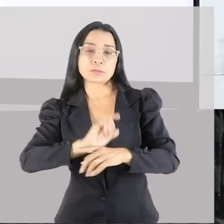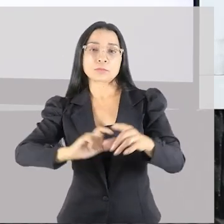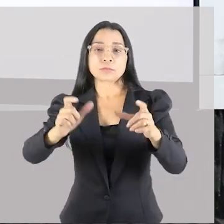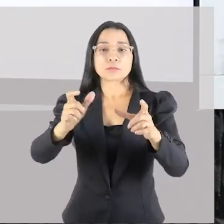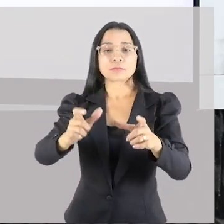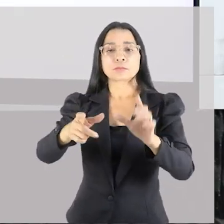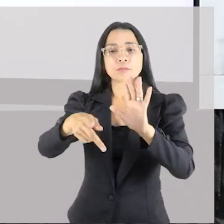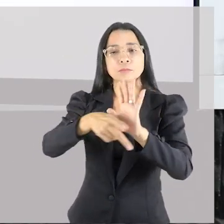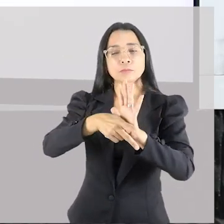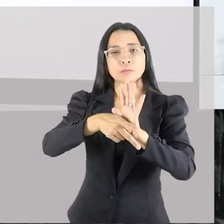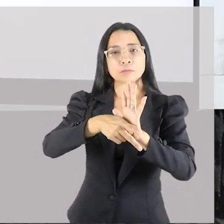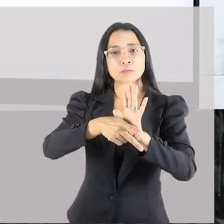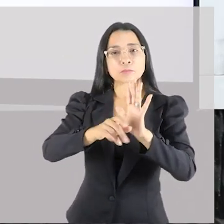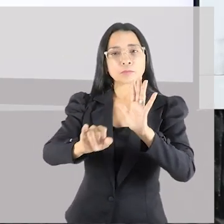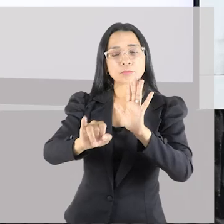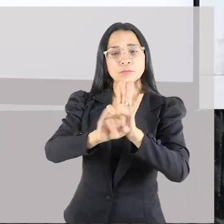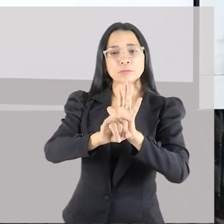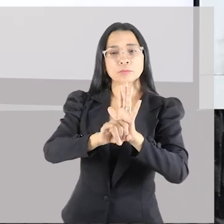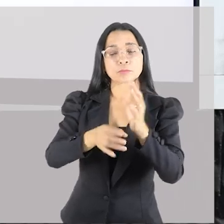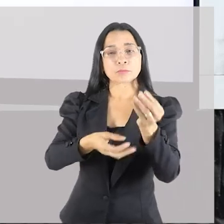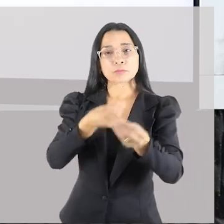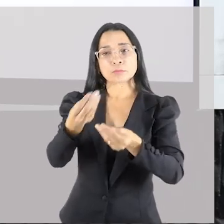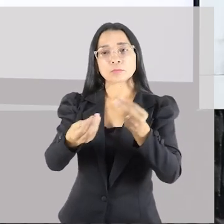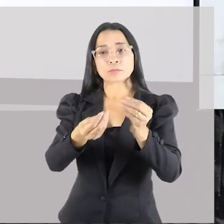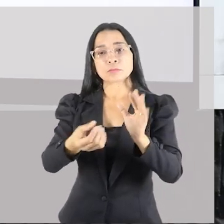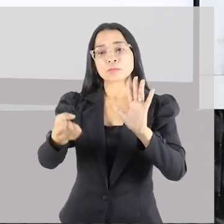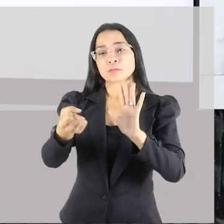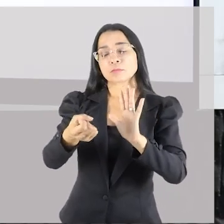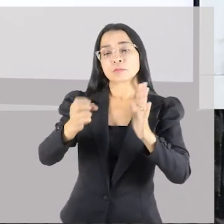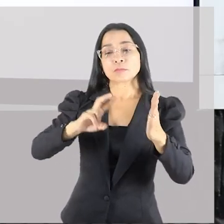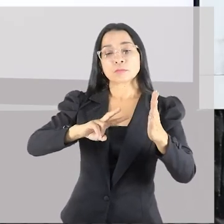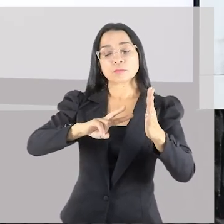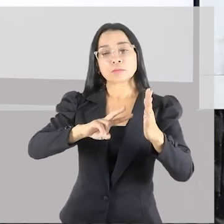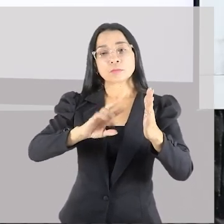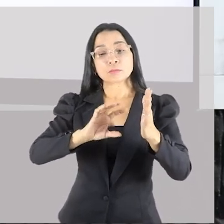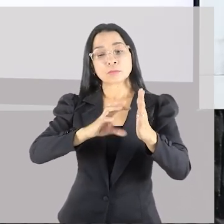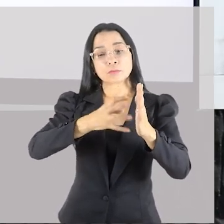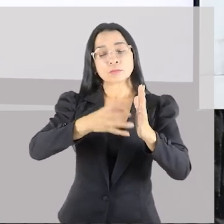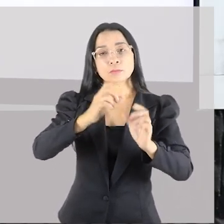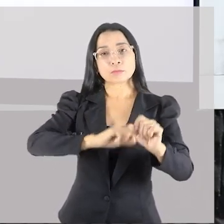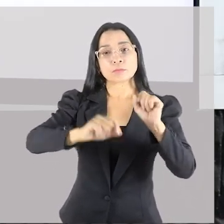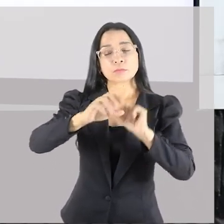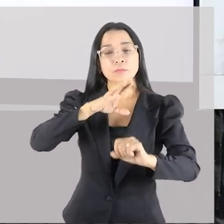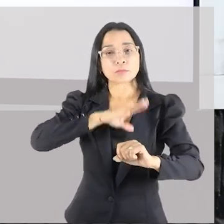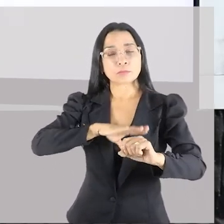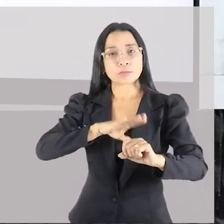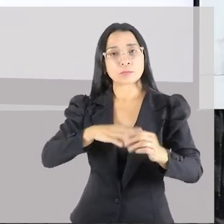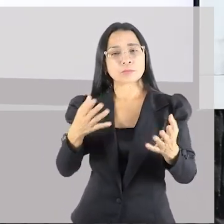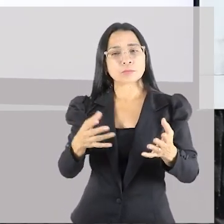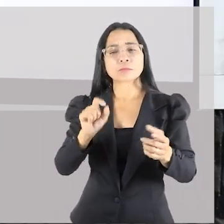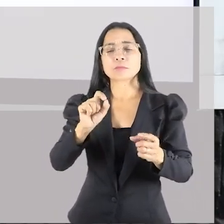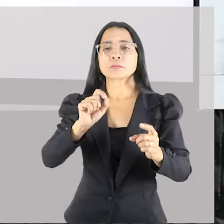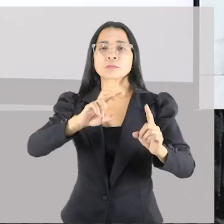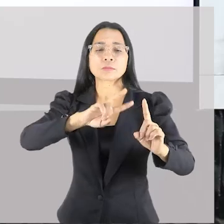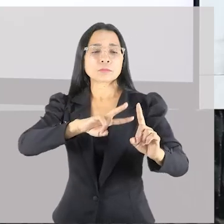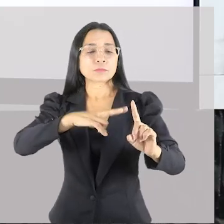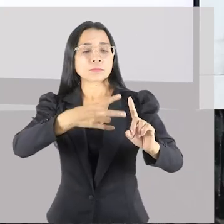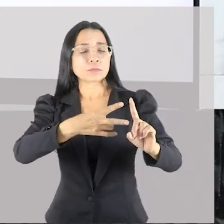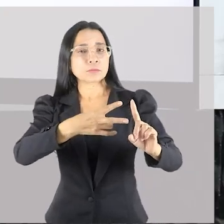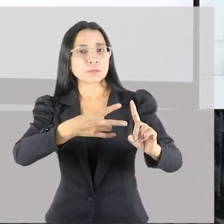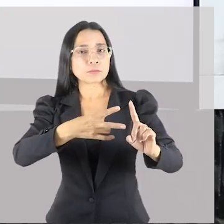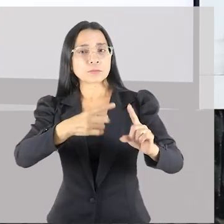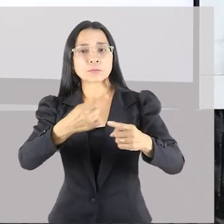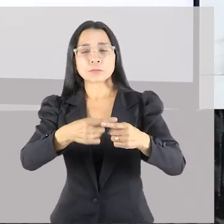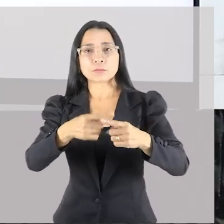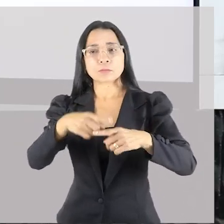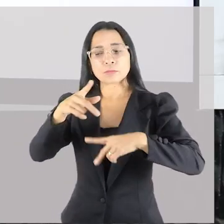localizavam enquanto partido português. Então, eram privilégios. porque a população, de uma forma geral, estava muito